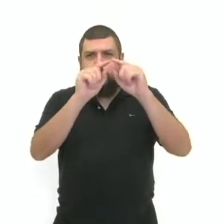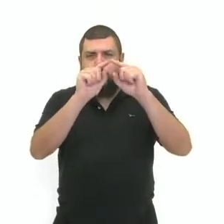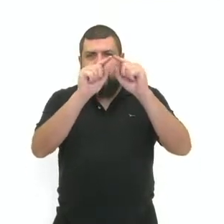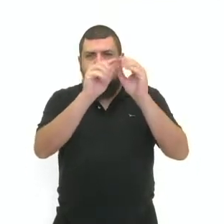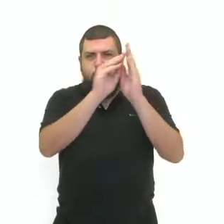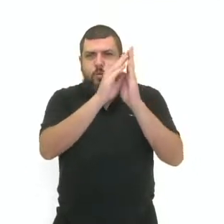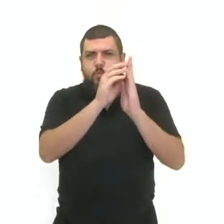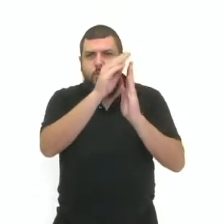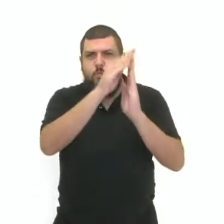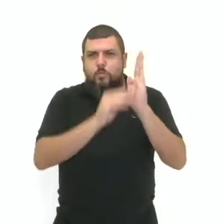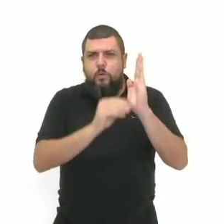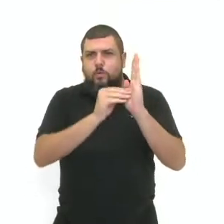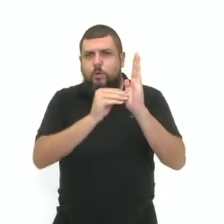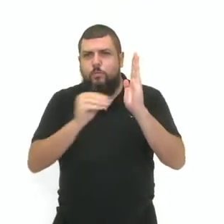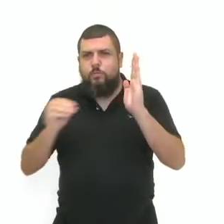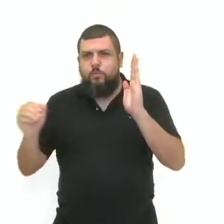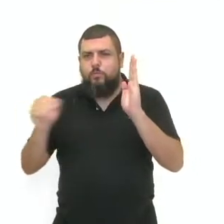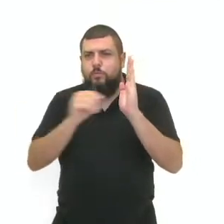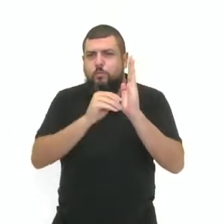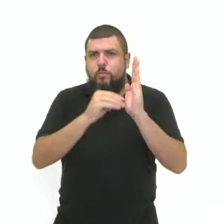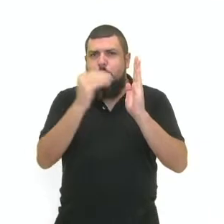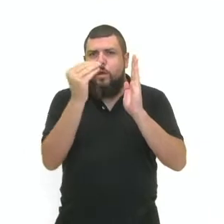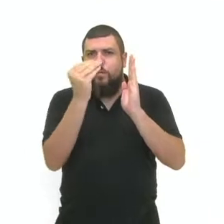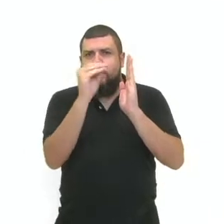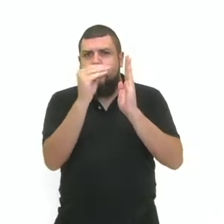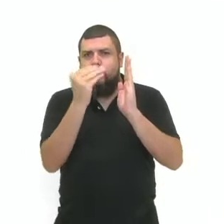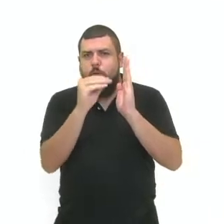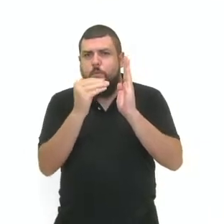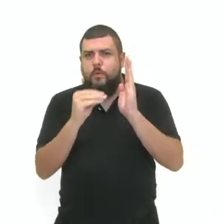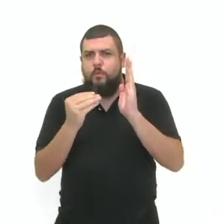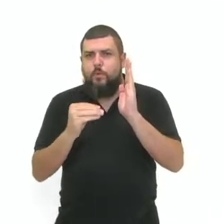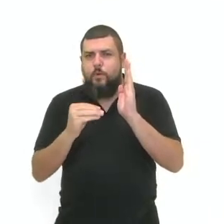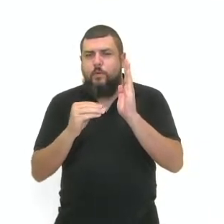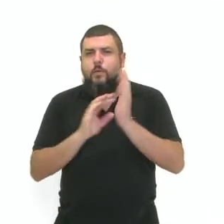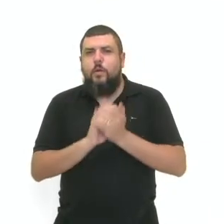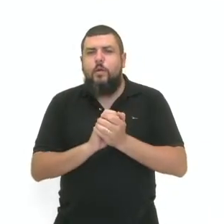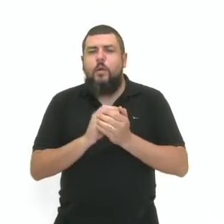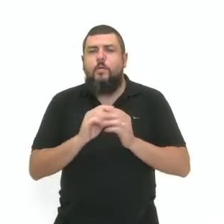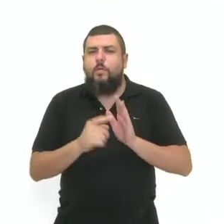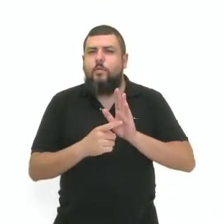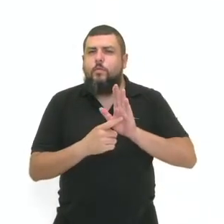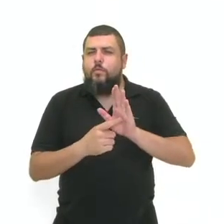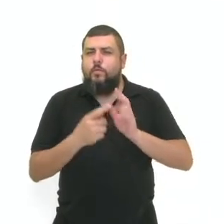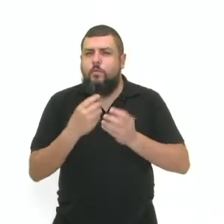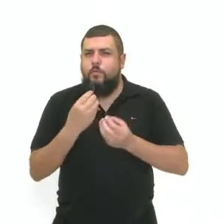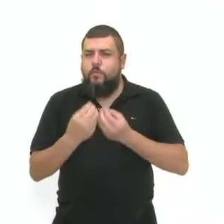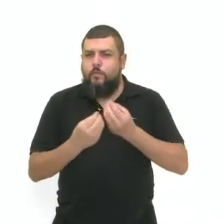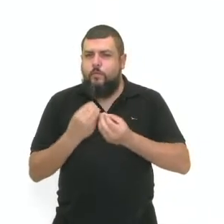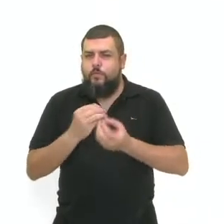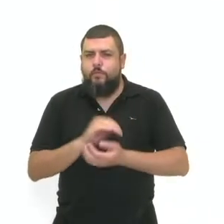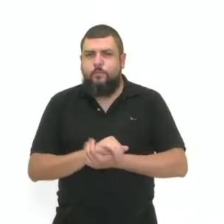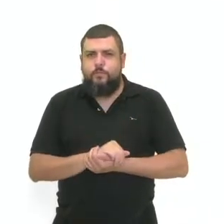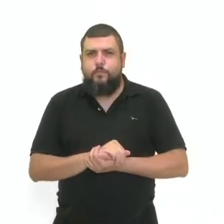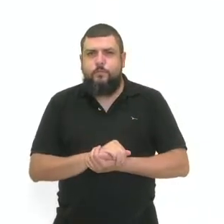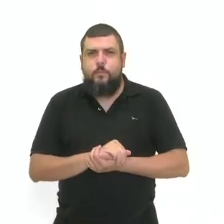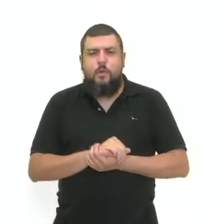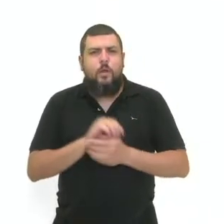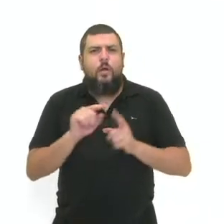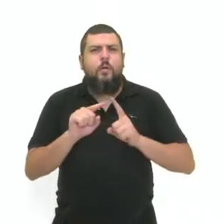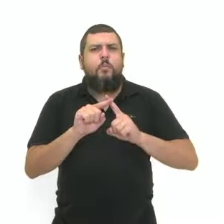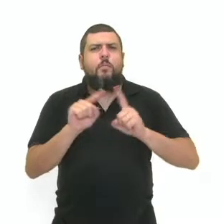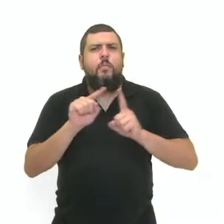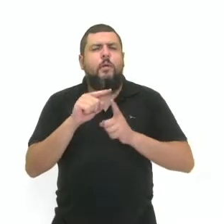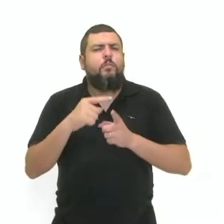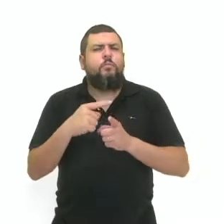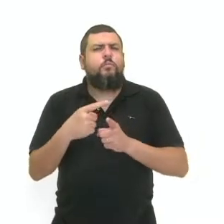vou explicar passo a passo, mostrando para você as propriedades. Então, mas para que serve